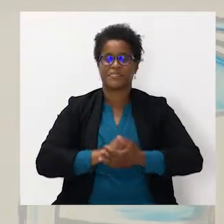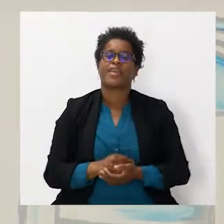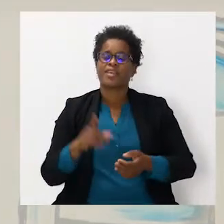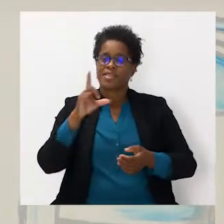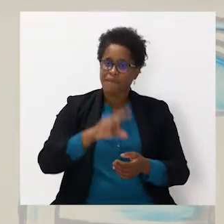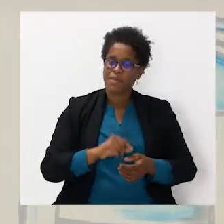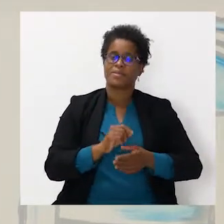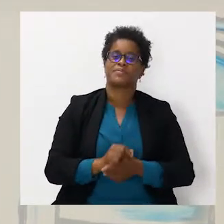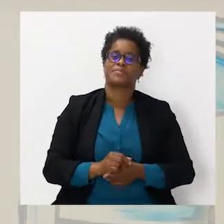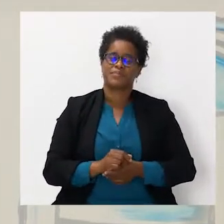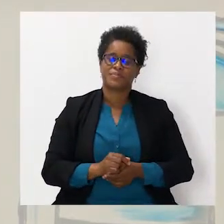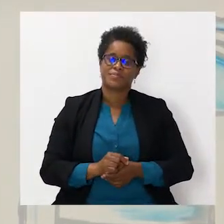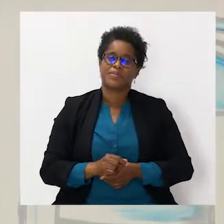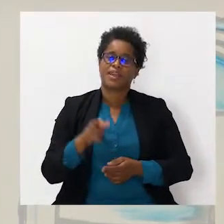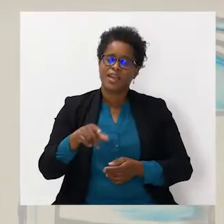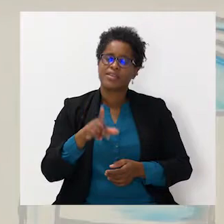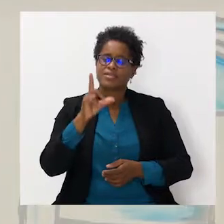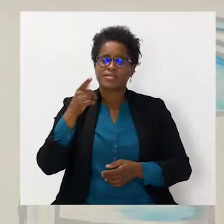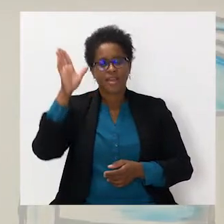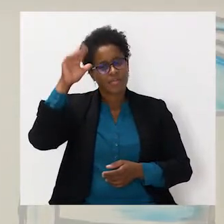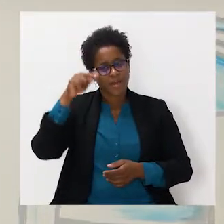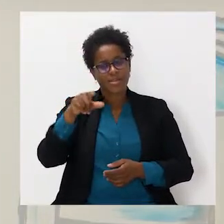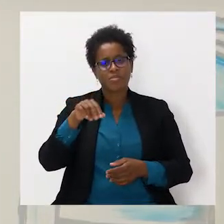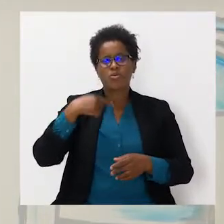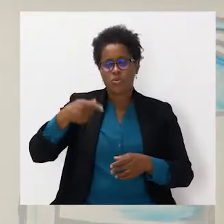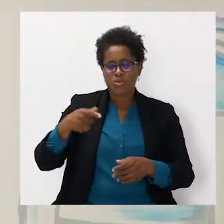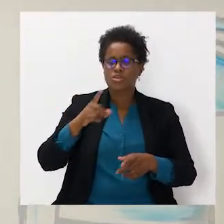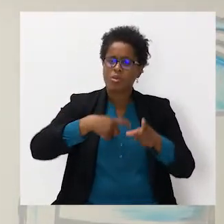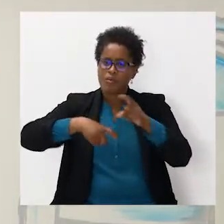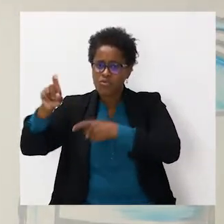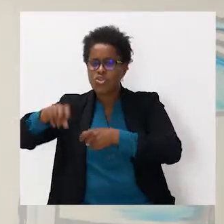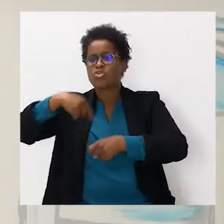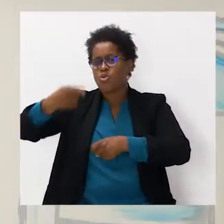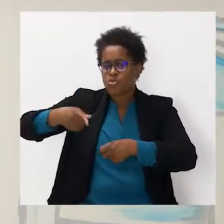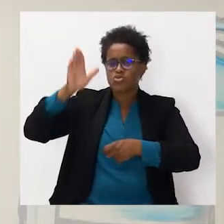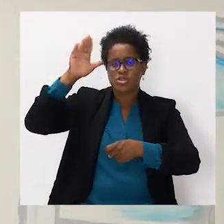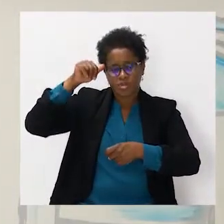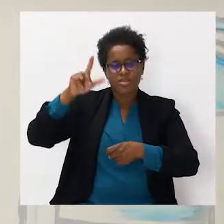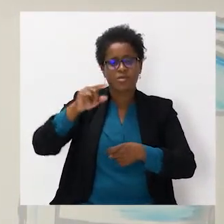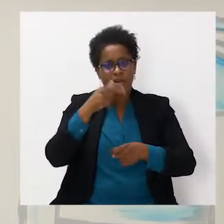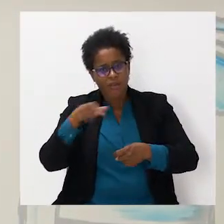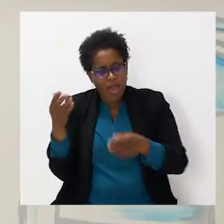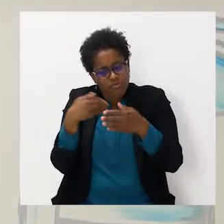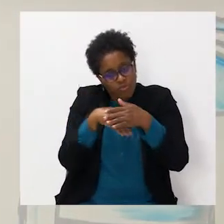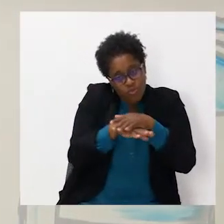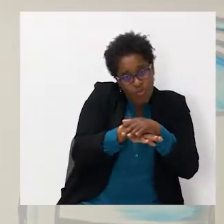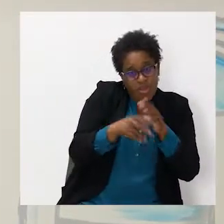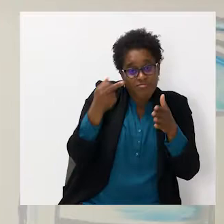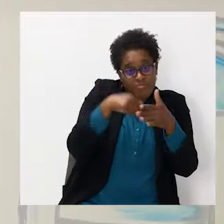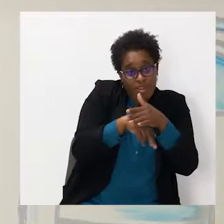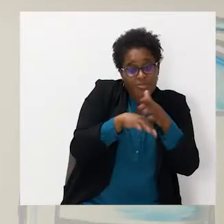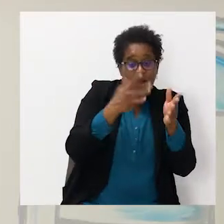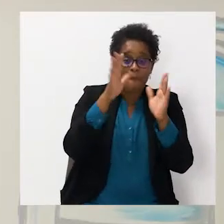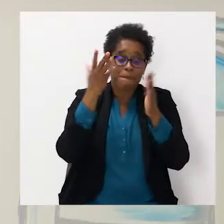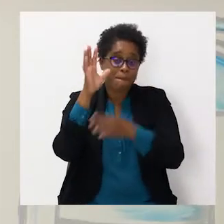também essas aves e outros animais, até para fugir de outros animais, vão lá esconder nas plantas.